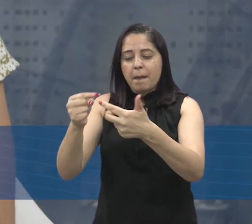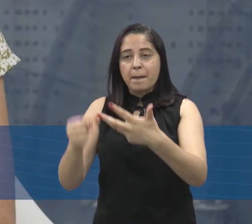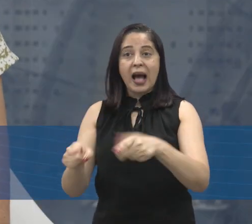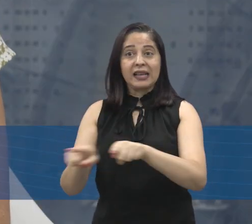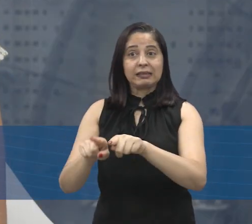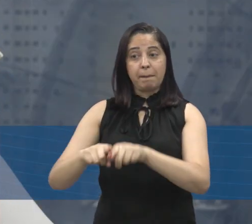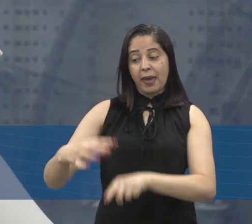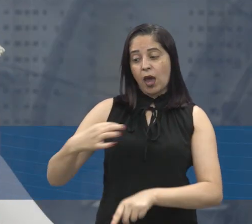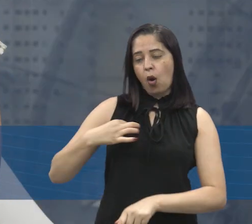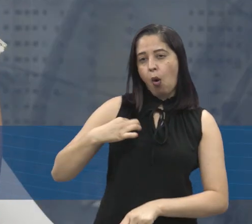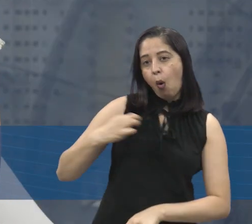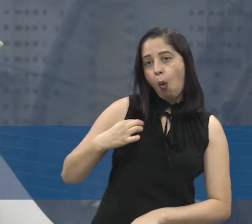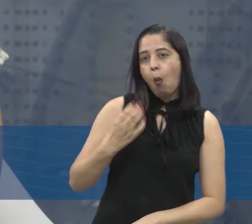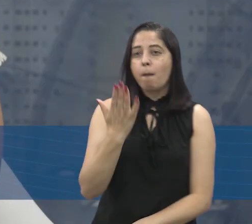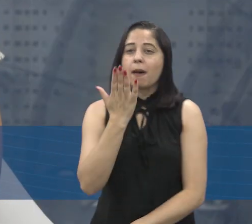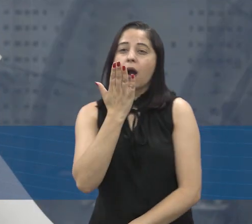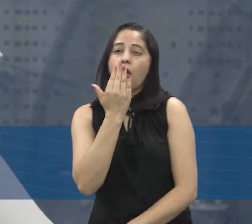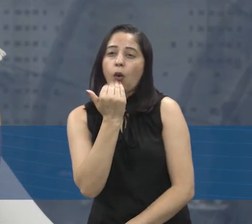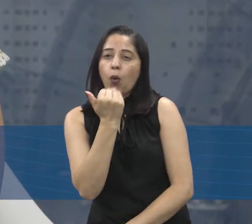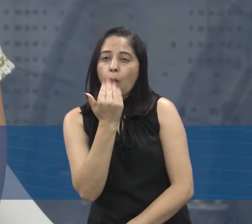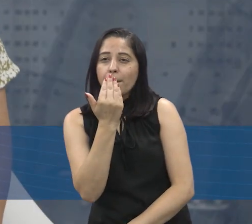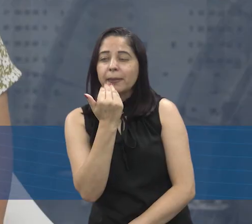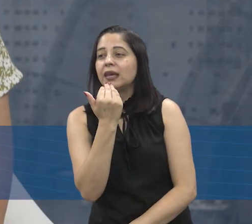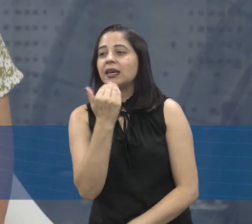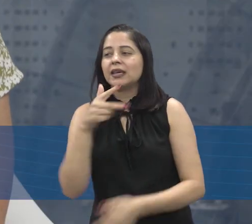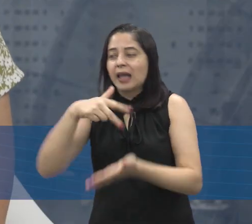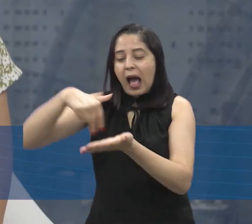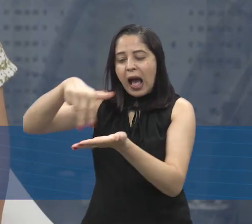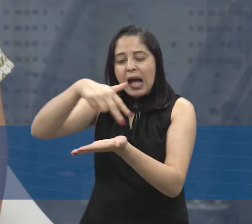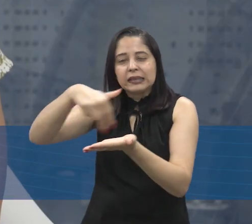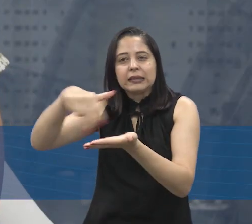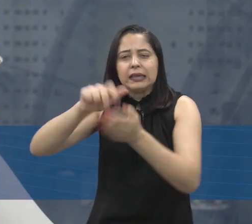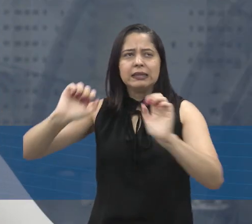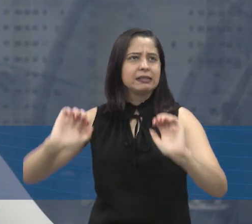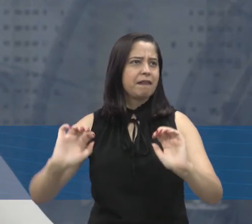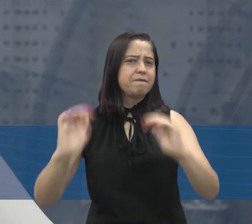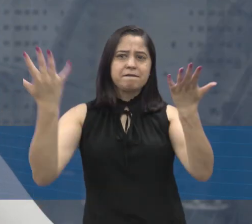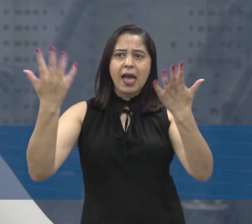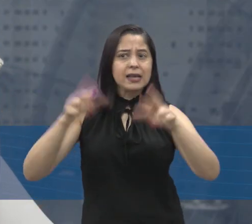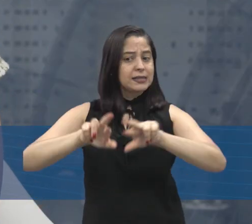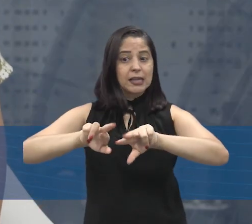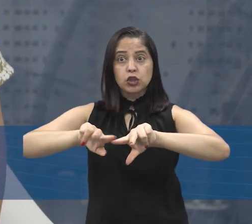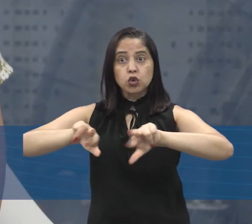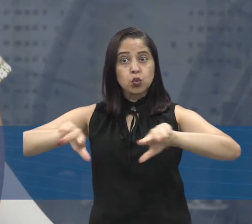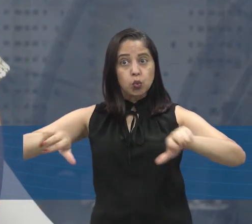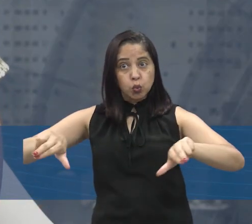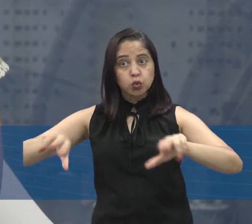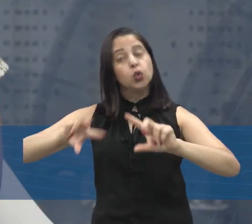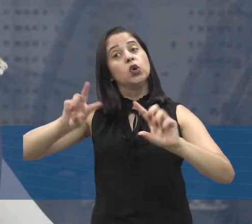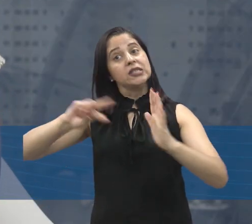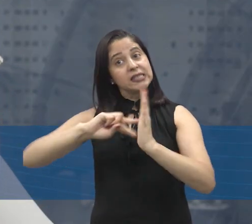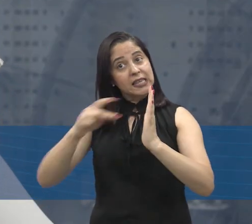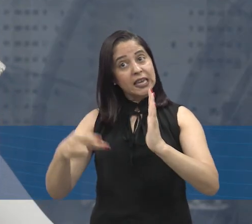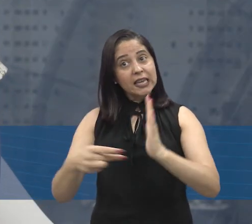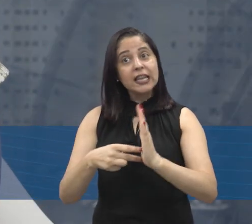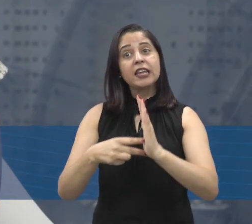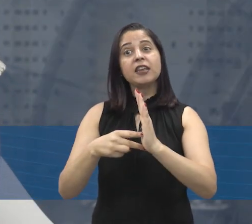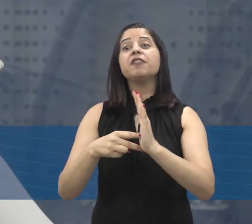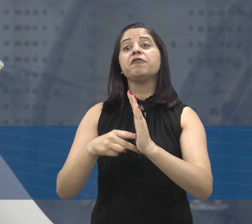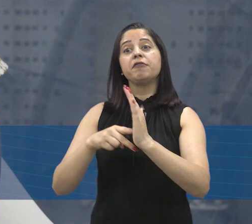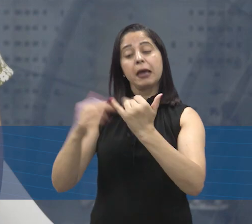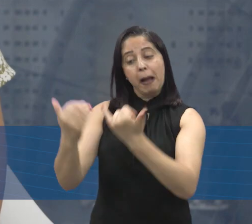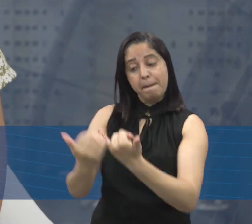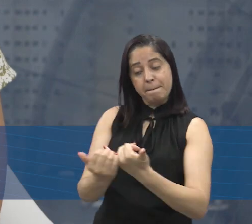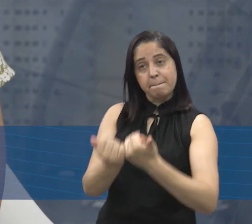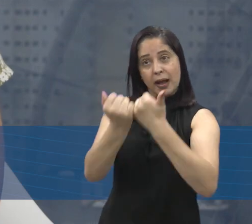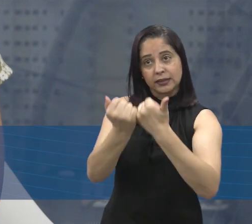né, dança, festeja e celebra. Então, nós aqui no Vale do Paraíba Paulista temos uma expressão riquíssima